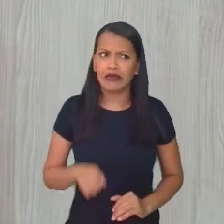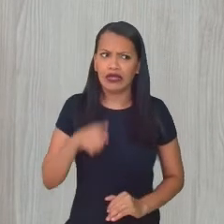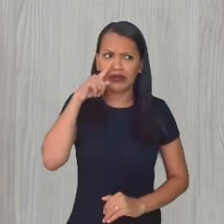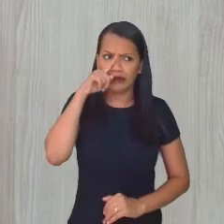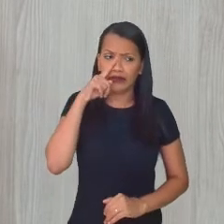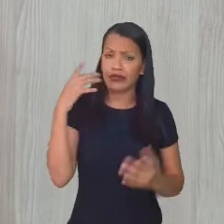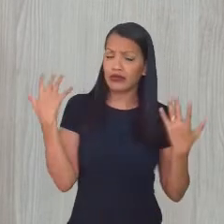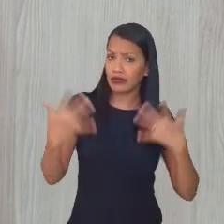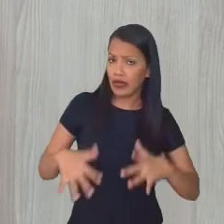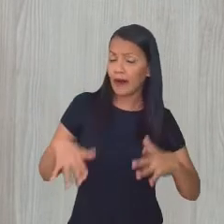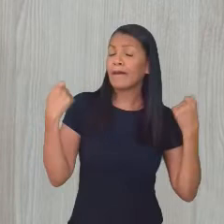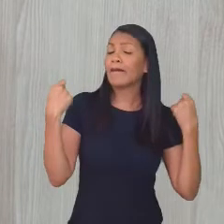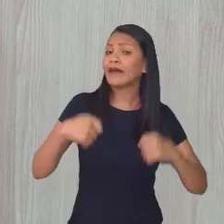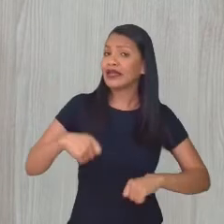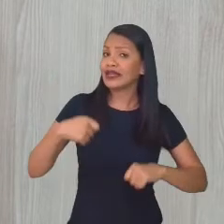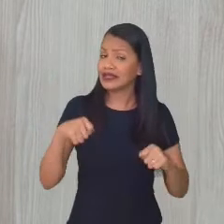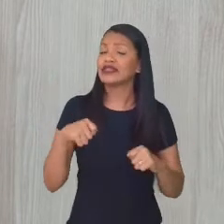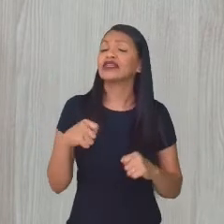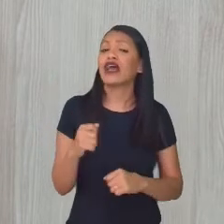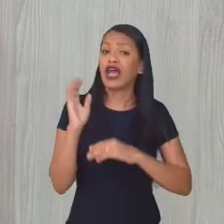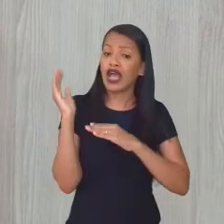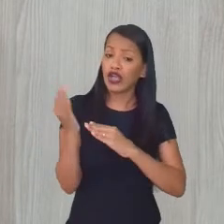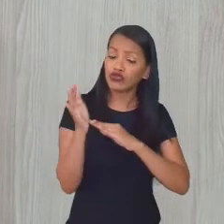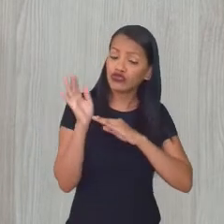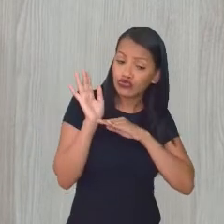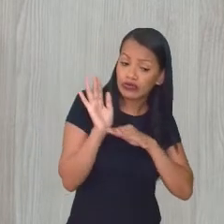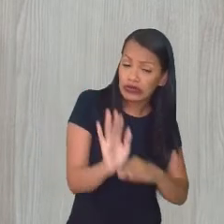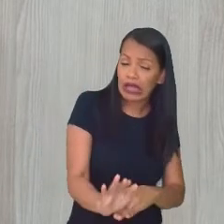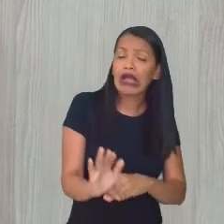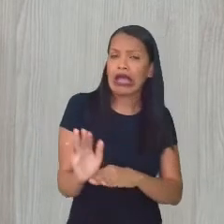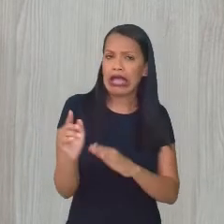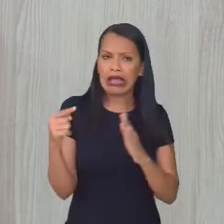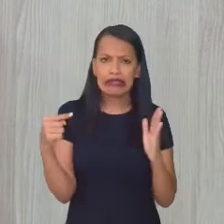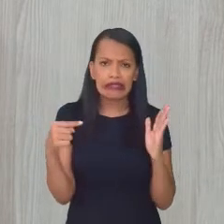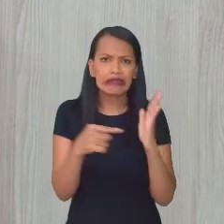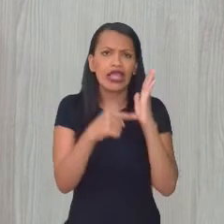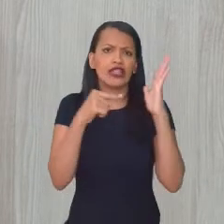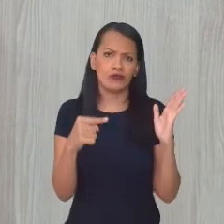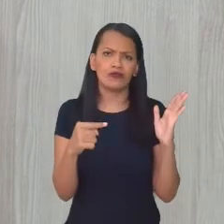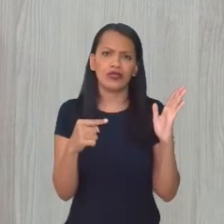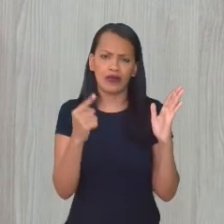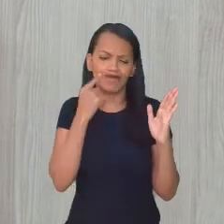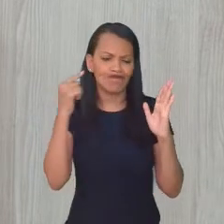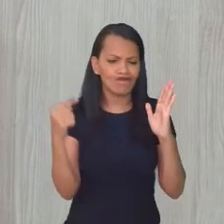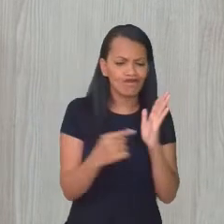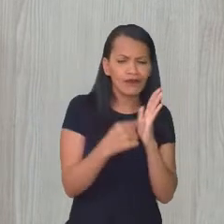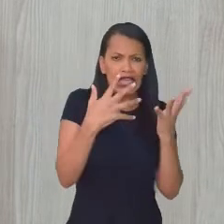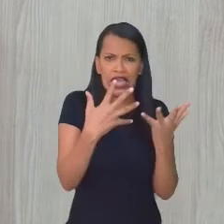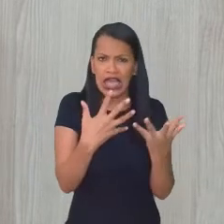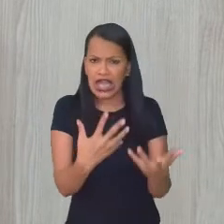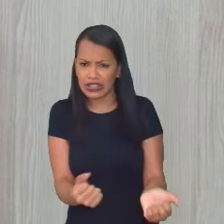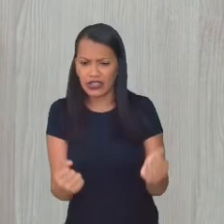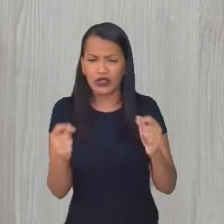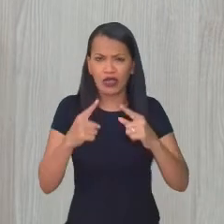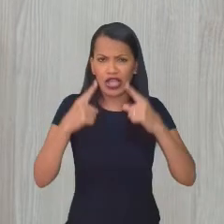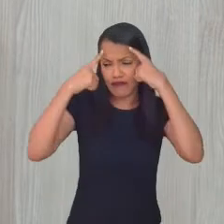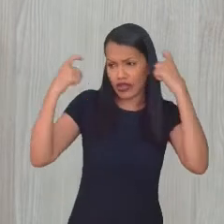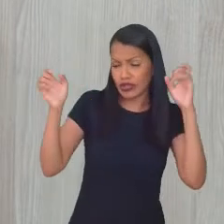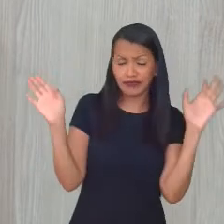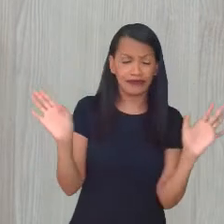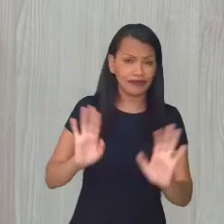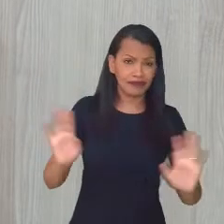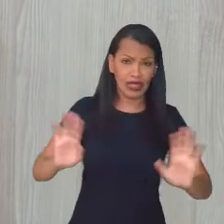pedir ajuda, tem que denunciar, não é? E não aceitar nenhum tipo de constrangimento. Eu não vou nem falar de violência,